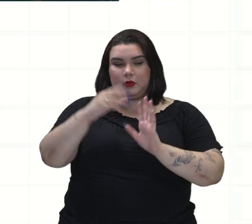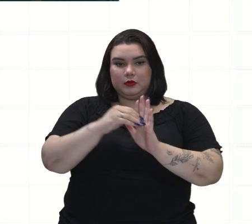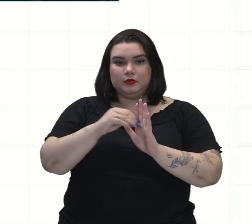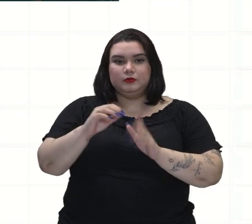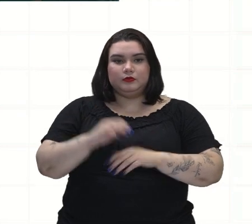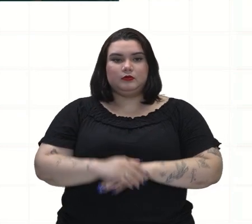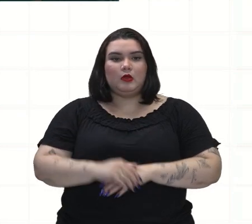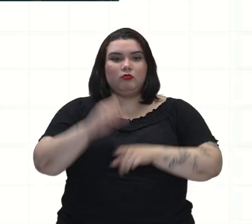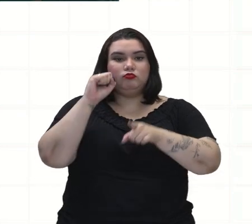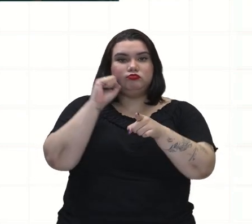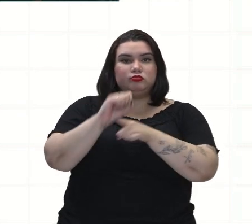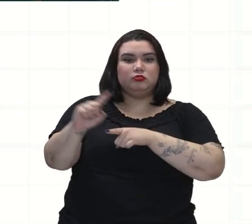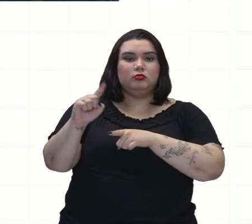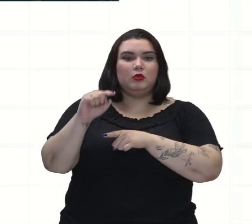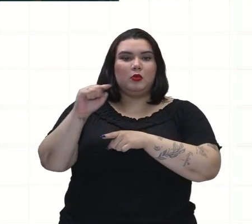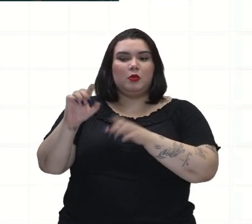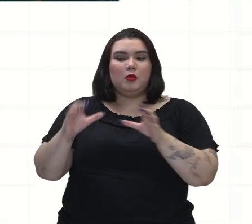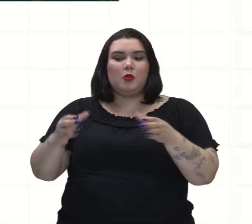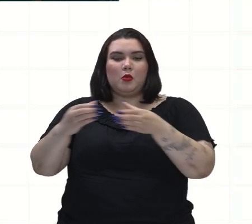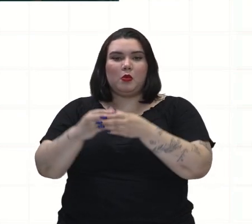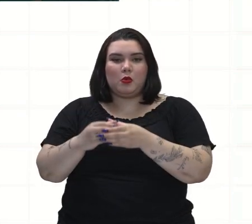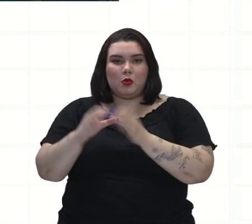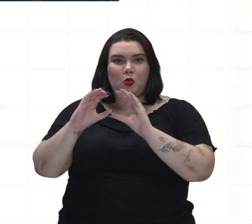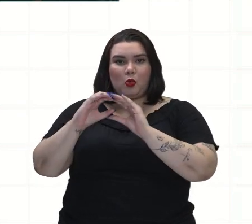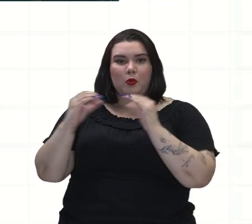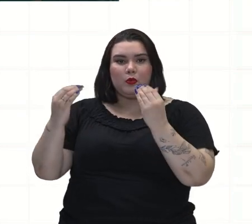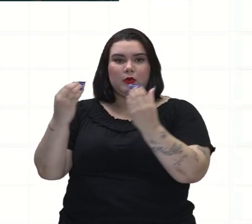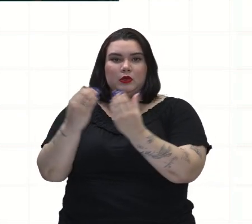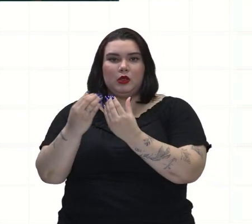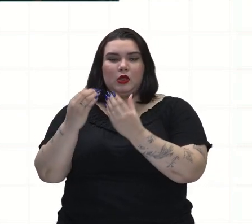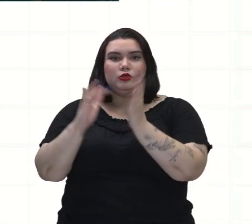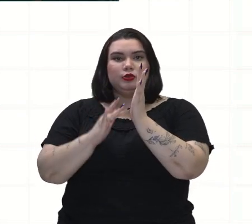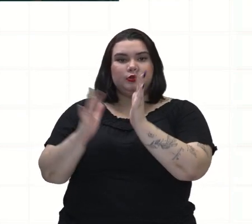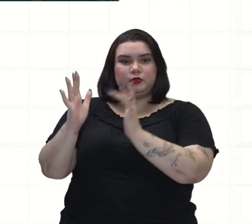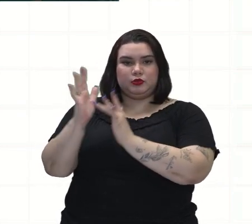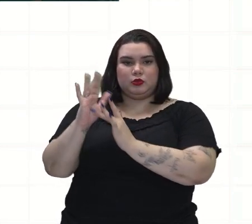da Companhia de Jesus, os jesuítas, e a